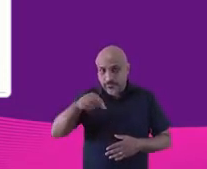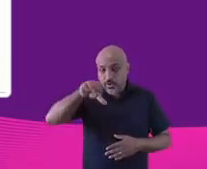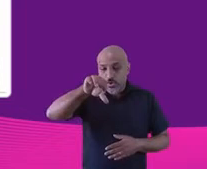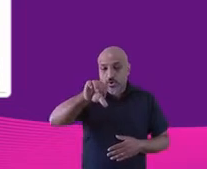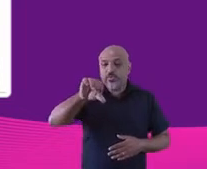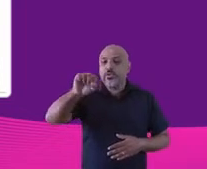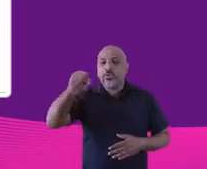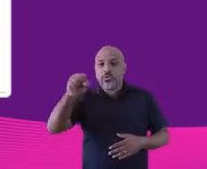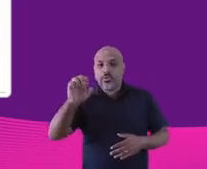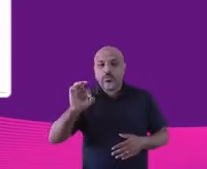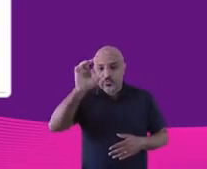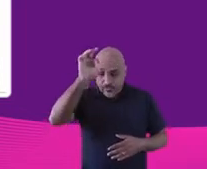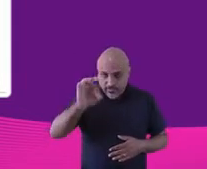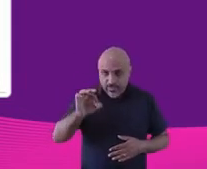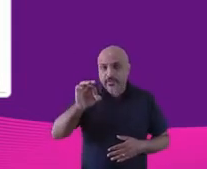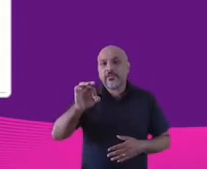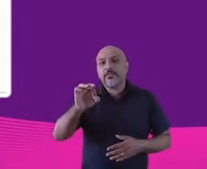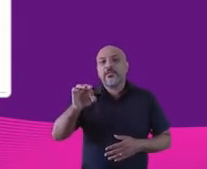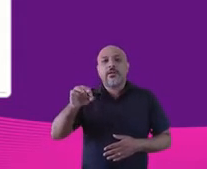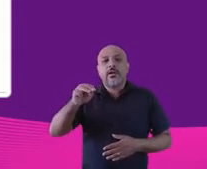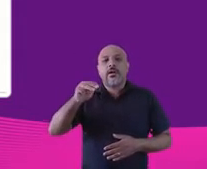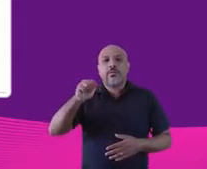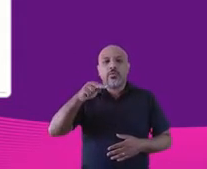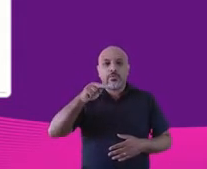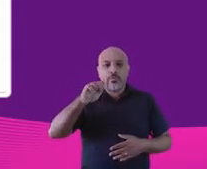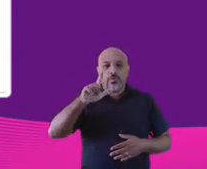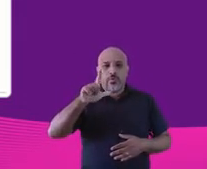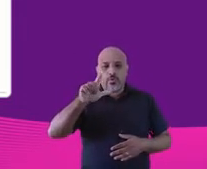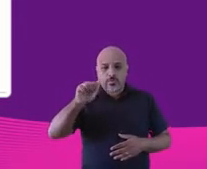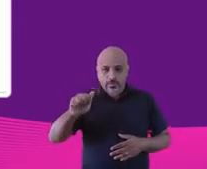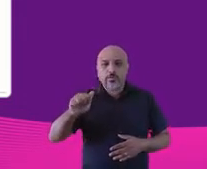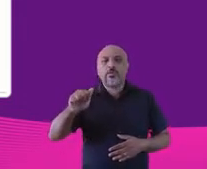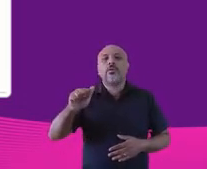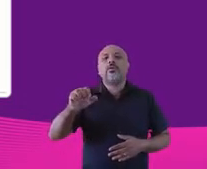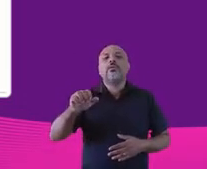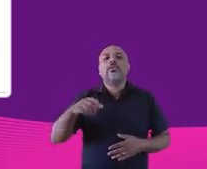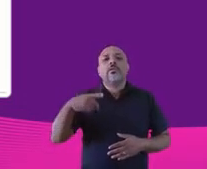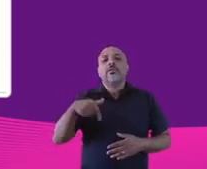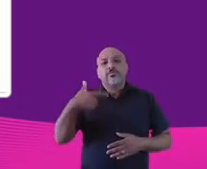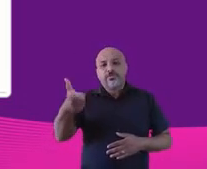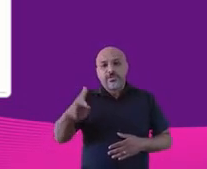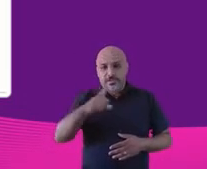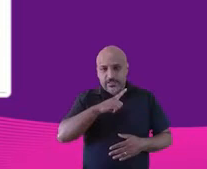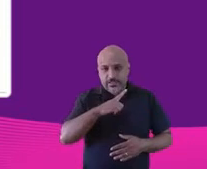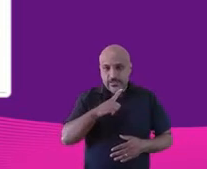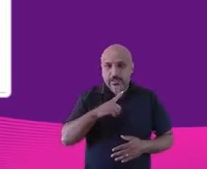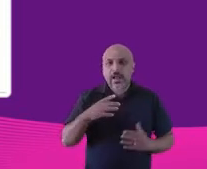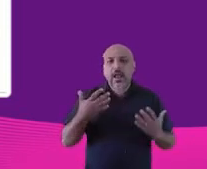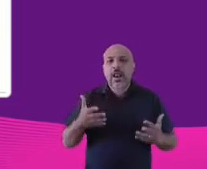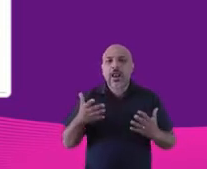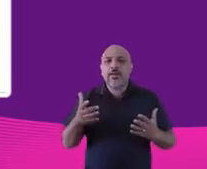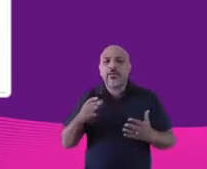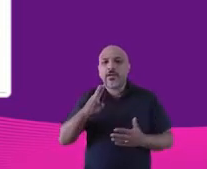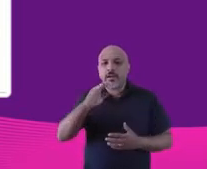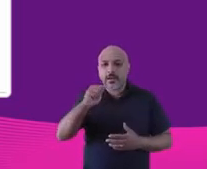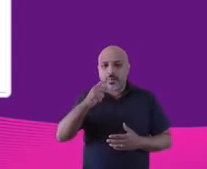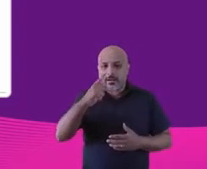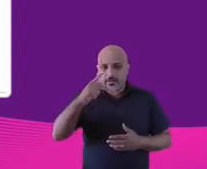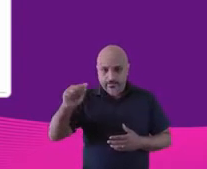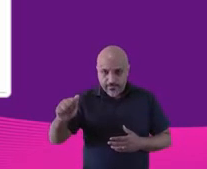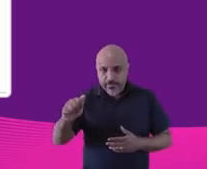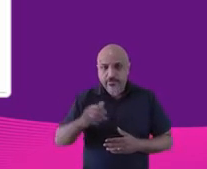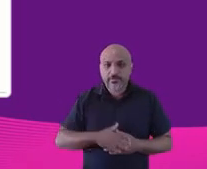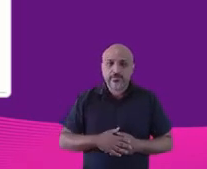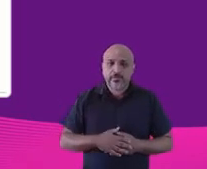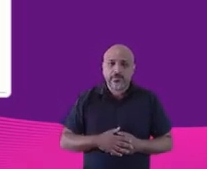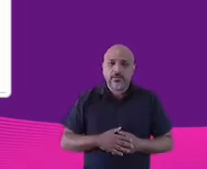tinha um fenótipo anômalo, né, e uma clonalidade de cadeia leve capa, com